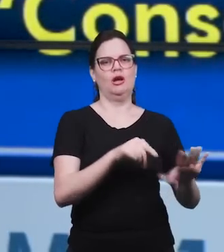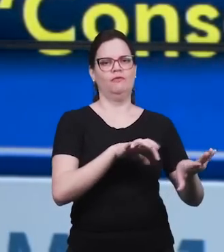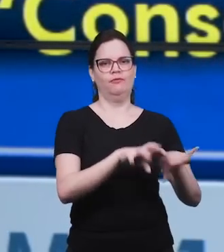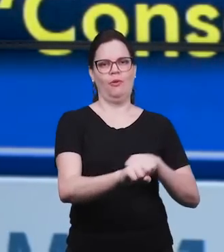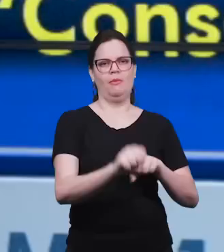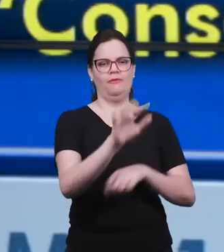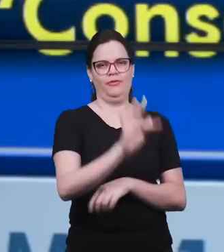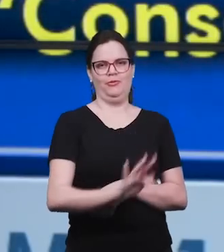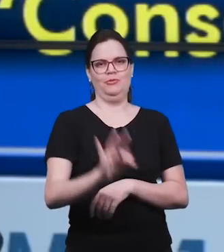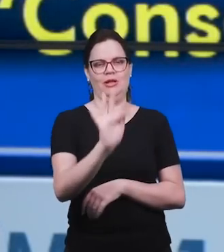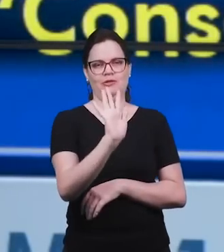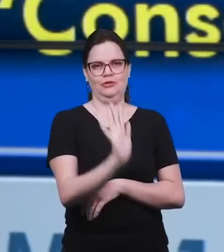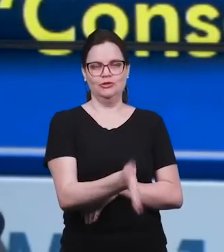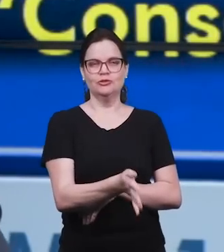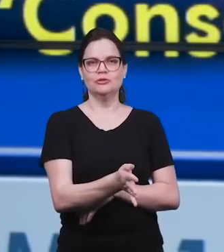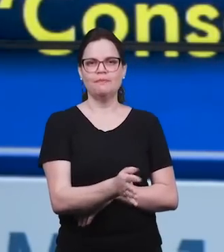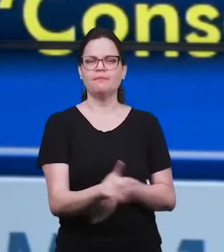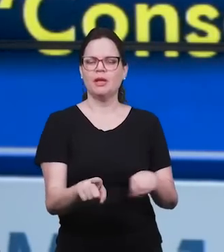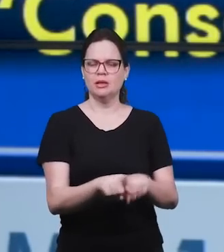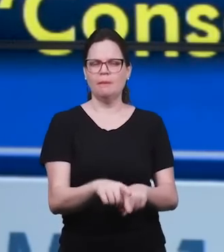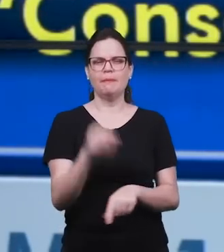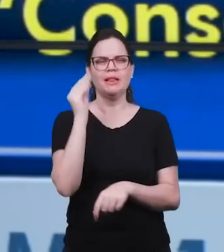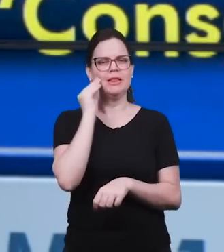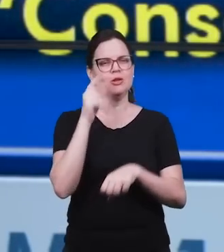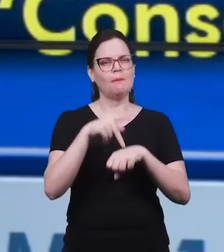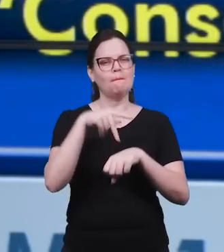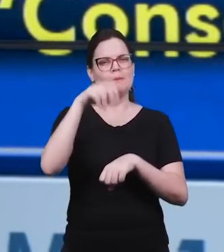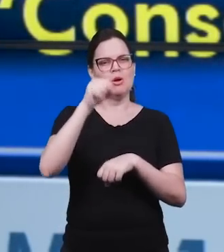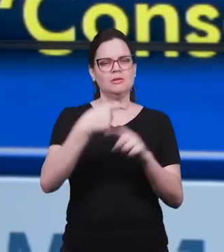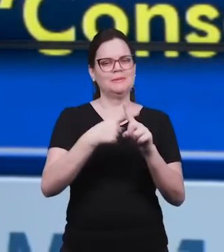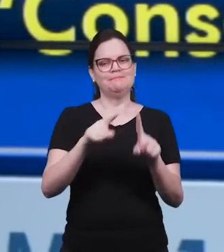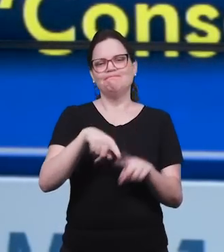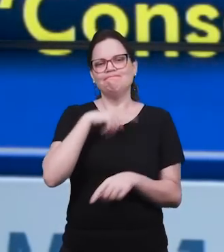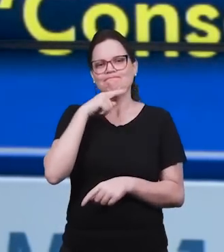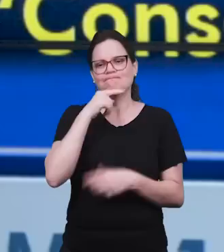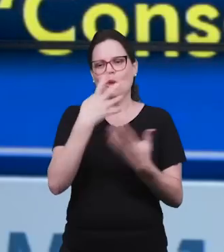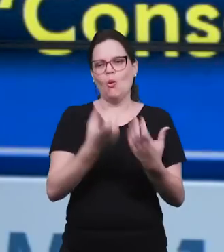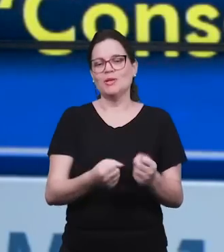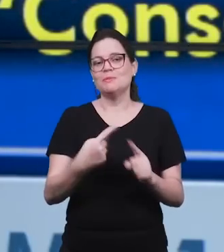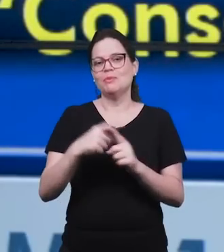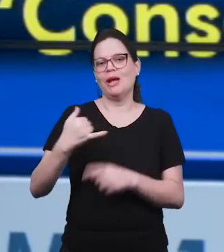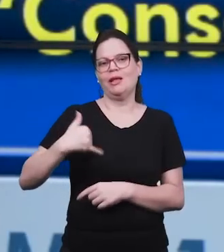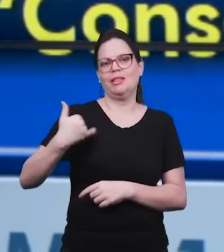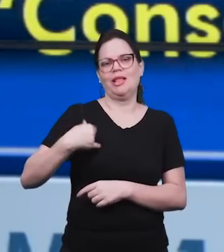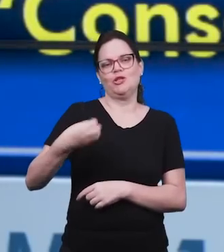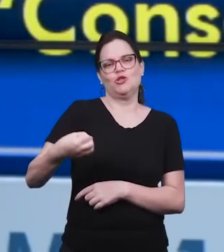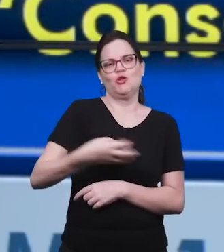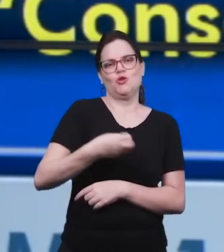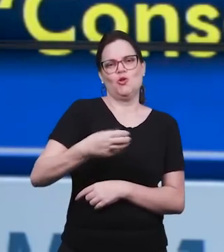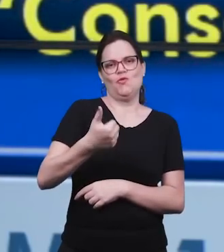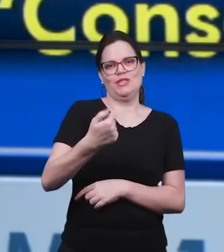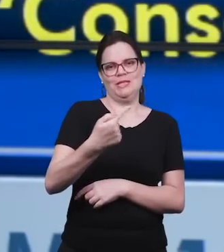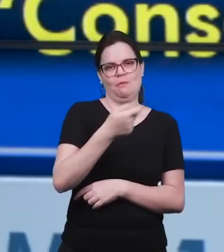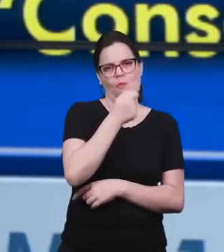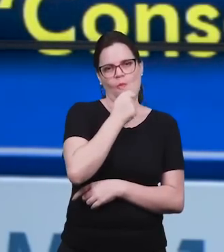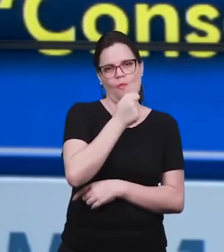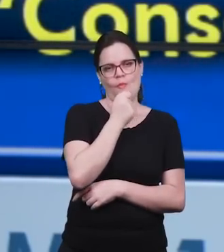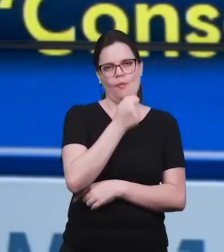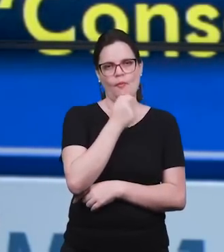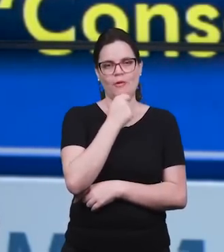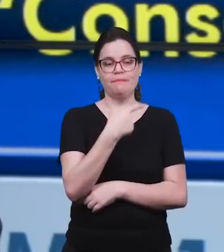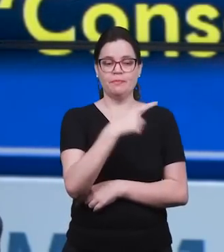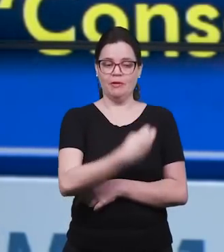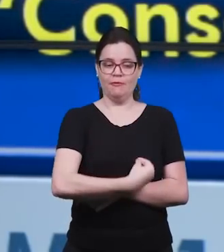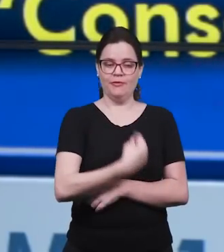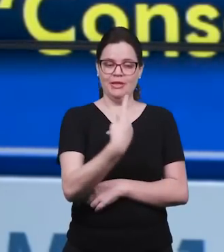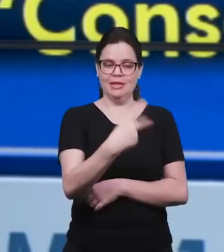na universidade. E, inclusive, ele queria fazer uma pós-graduação na época, não aceitaram, porque ele era muito novo ainda, com 17 anos.